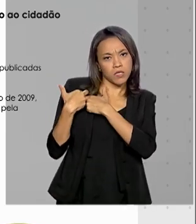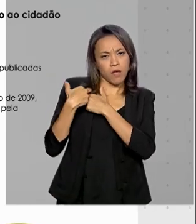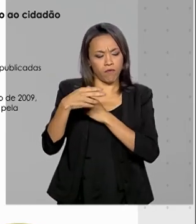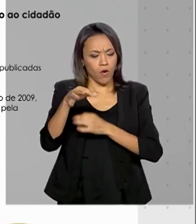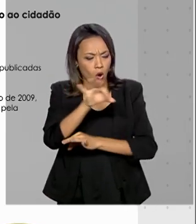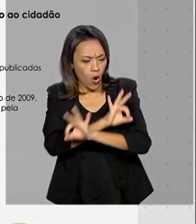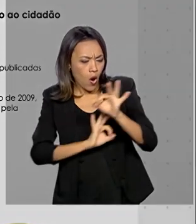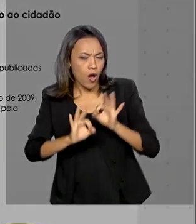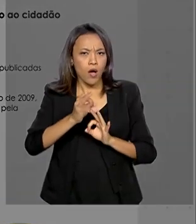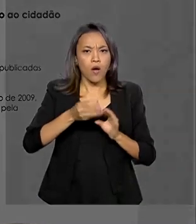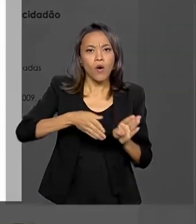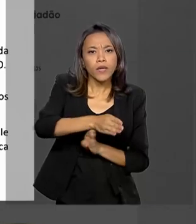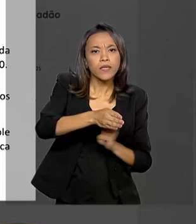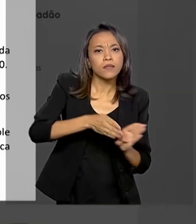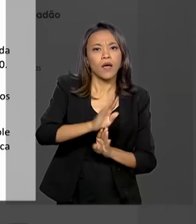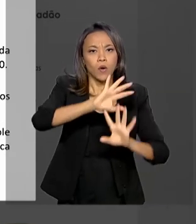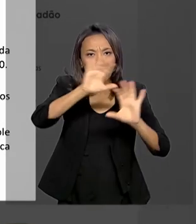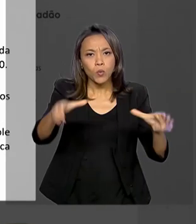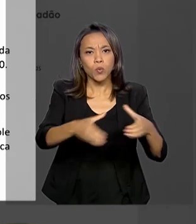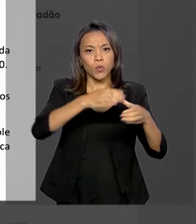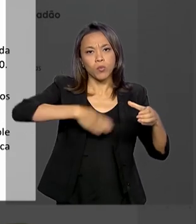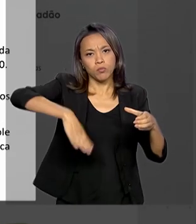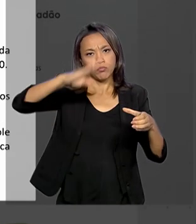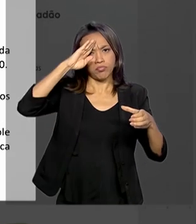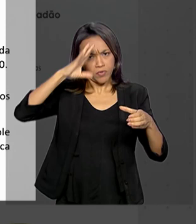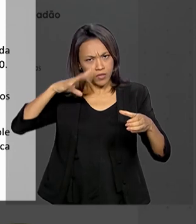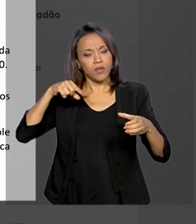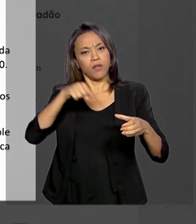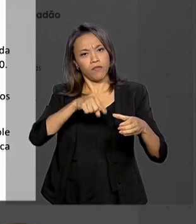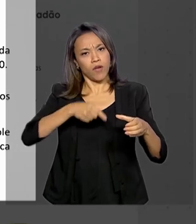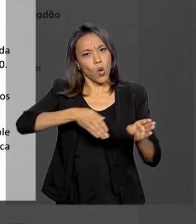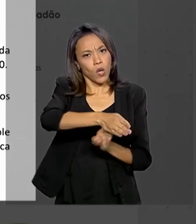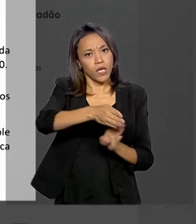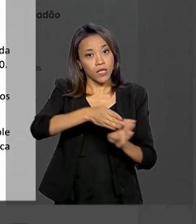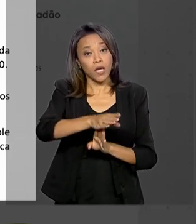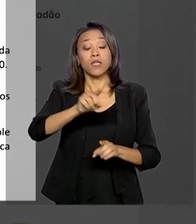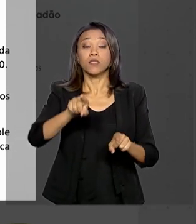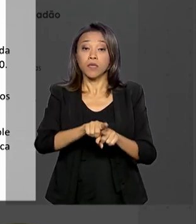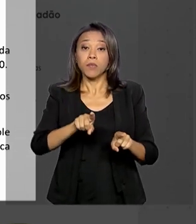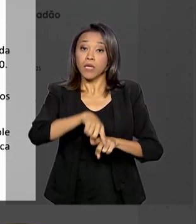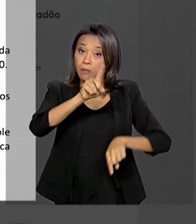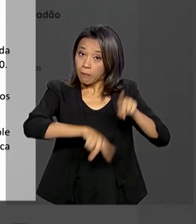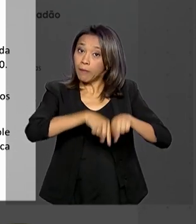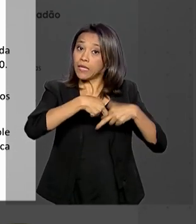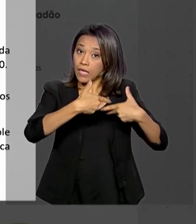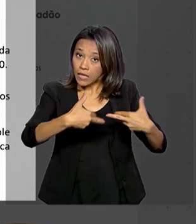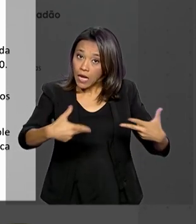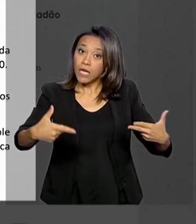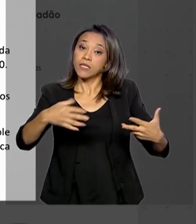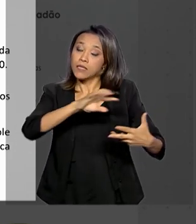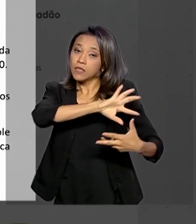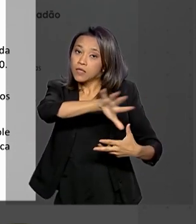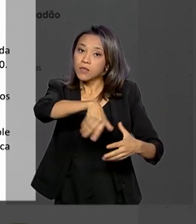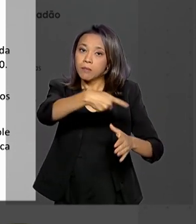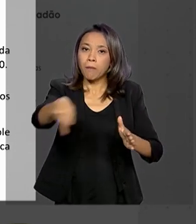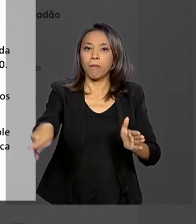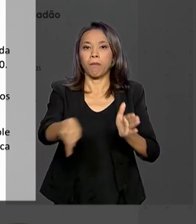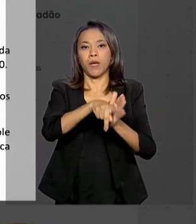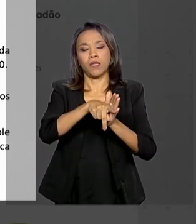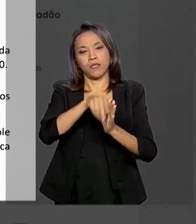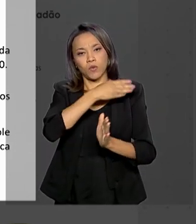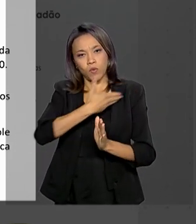comando da operação e vai assumir o controle dos militares e dos equipamentos que pertencem aos órgãos de segurança pública